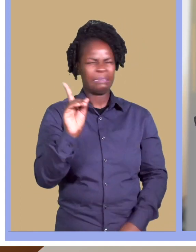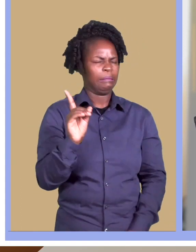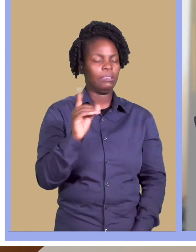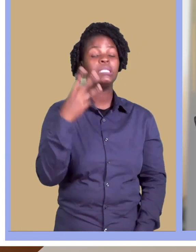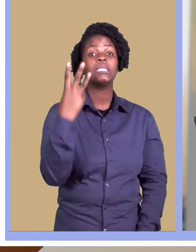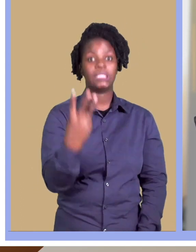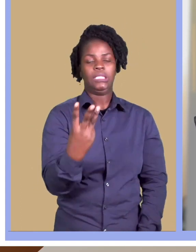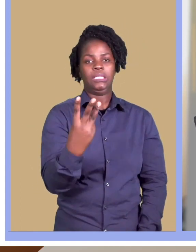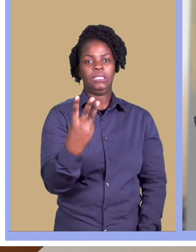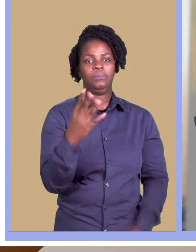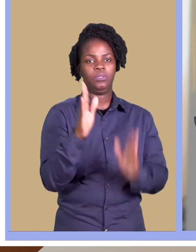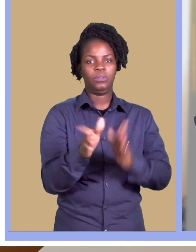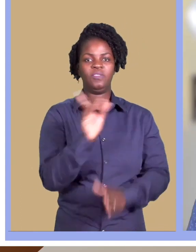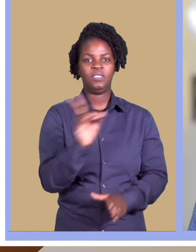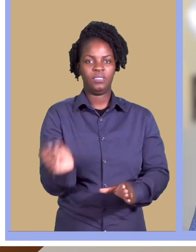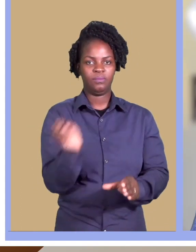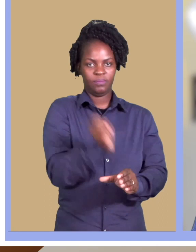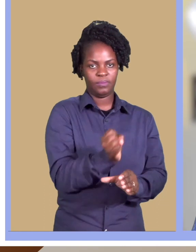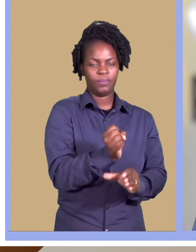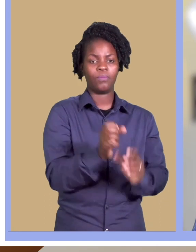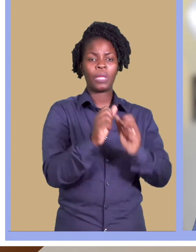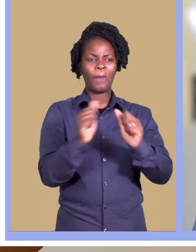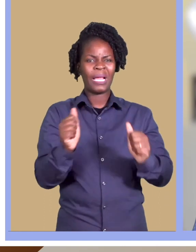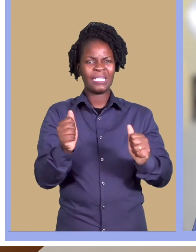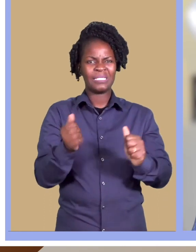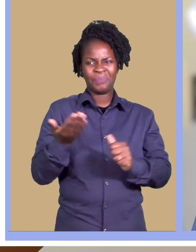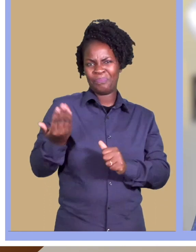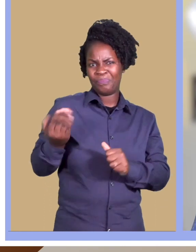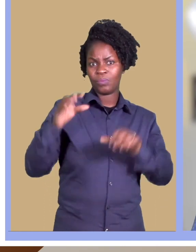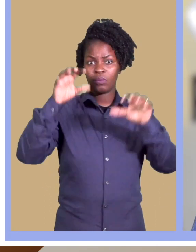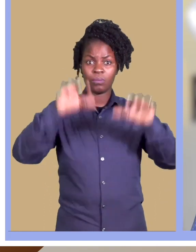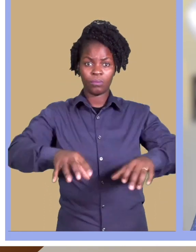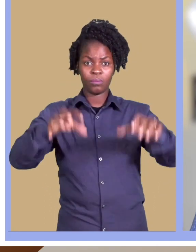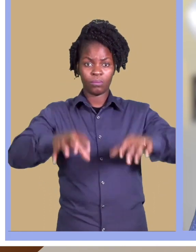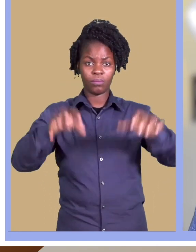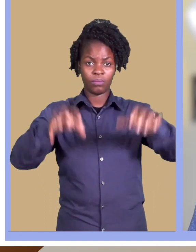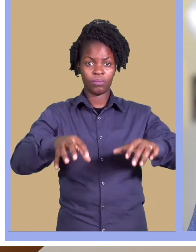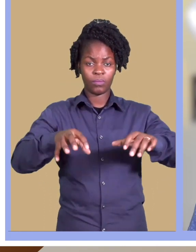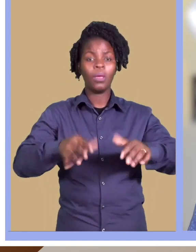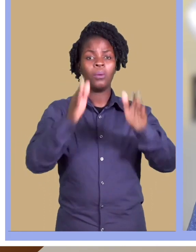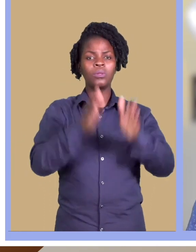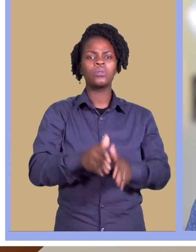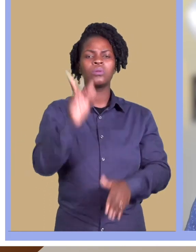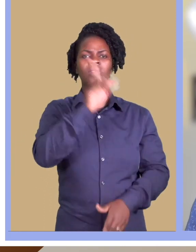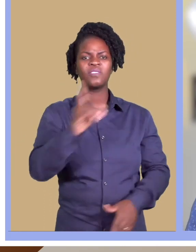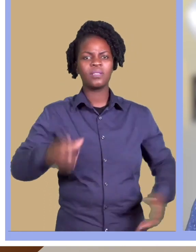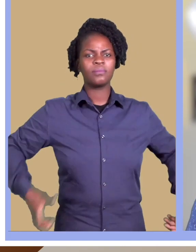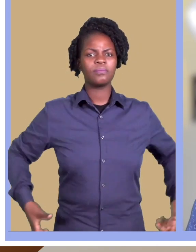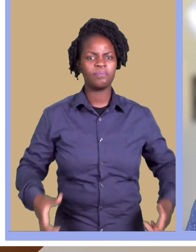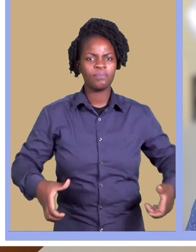3. Mas com estas chuvas, as pessoas com deficiência